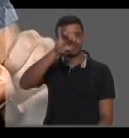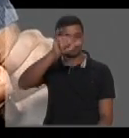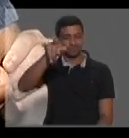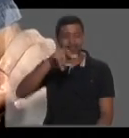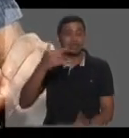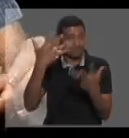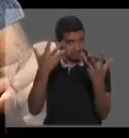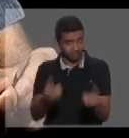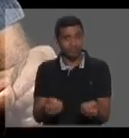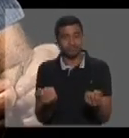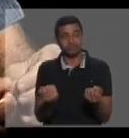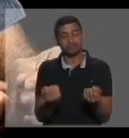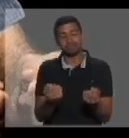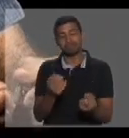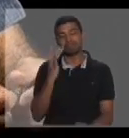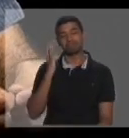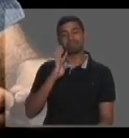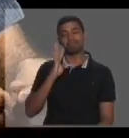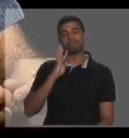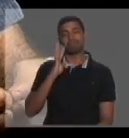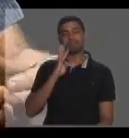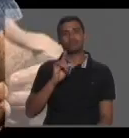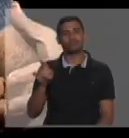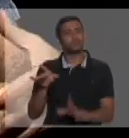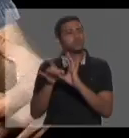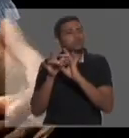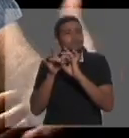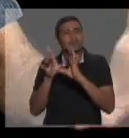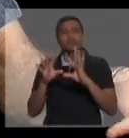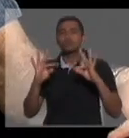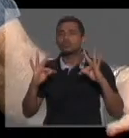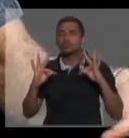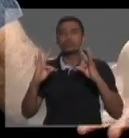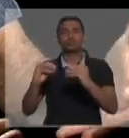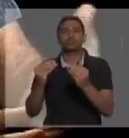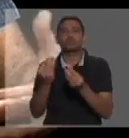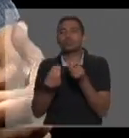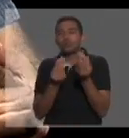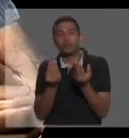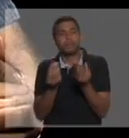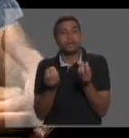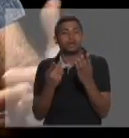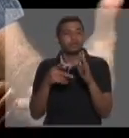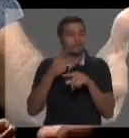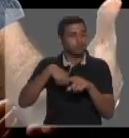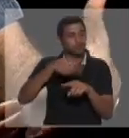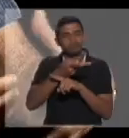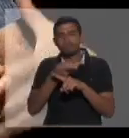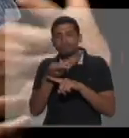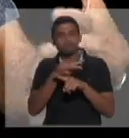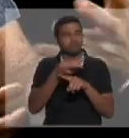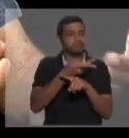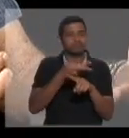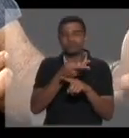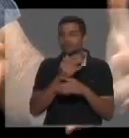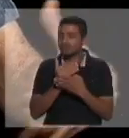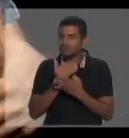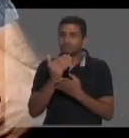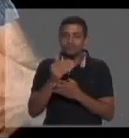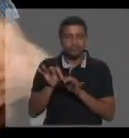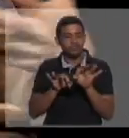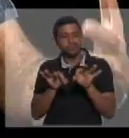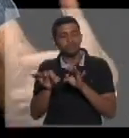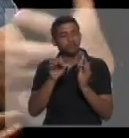topou, isso foi muito bacana, muito generoso da parte dele, disponibilizar toda a pesquisa para que a gente construísse